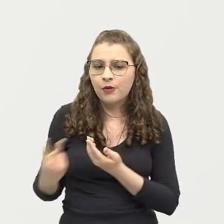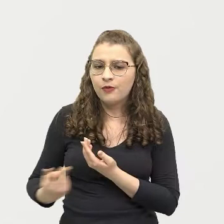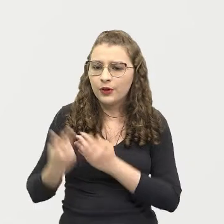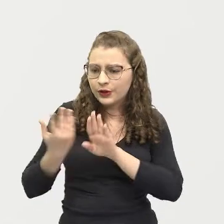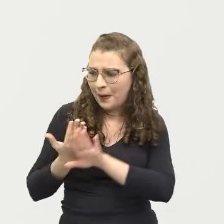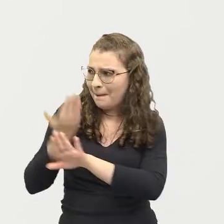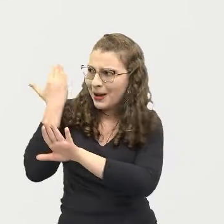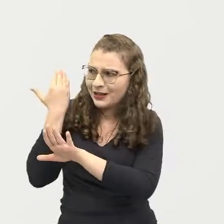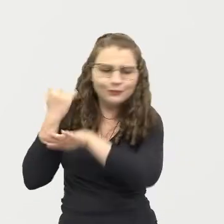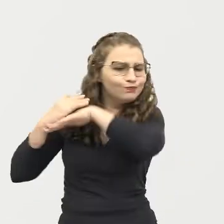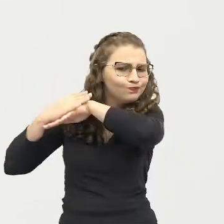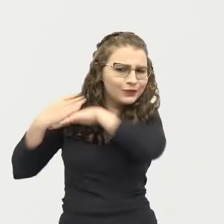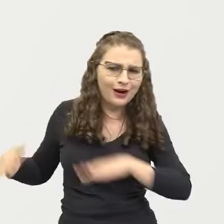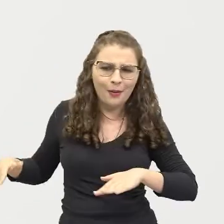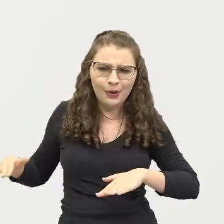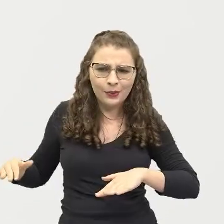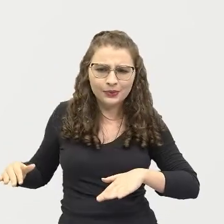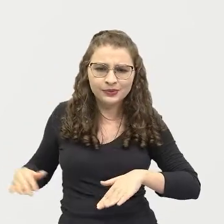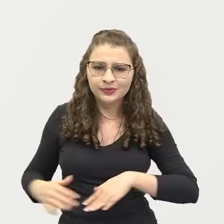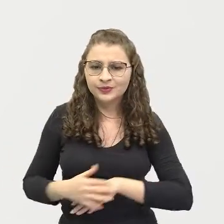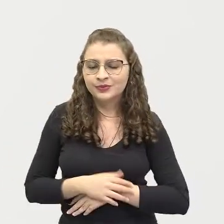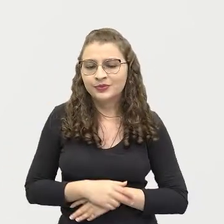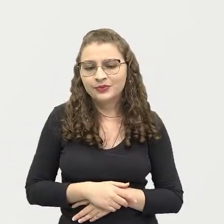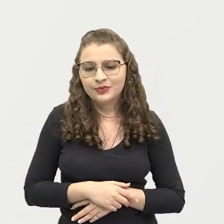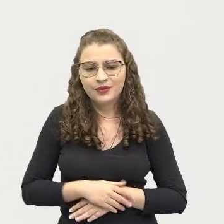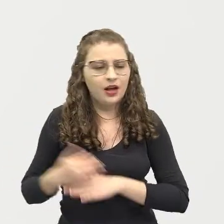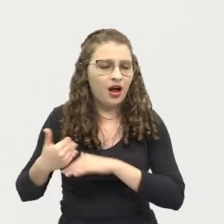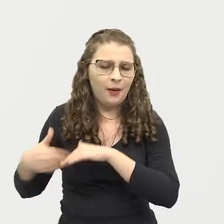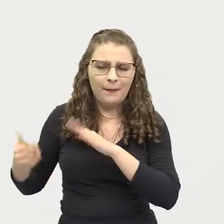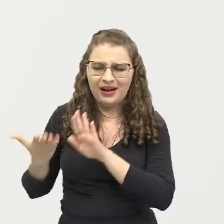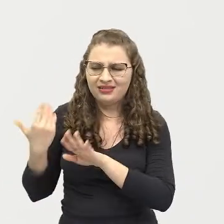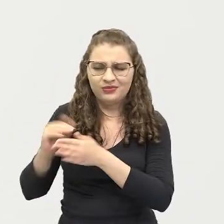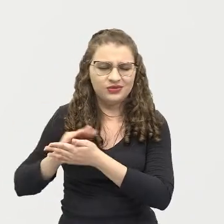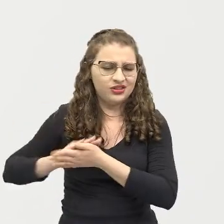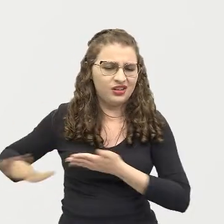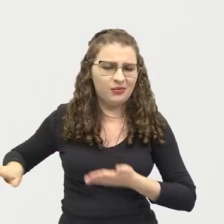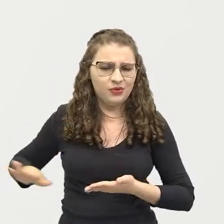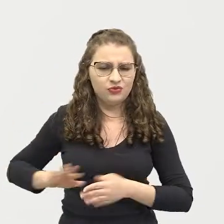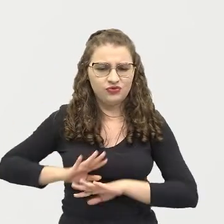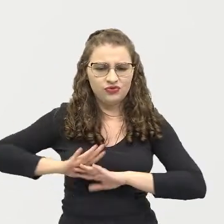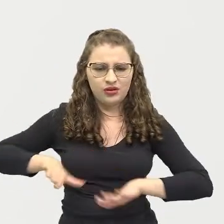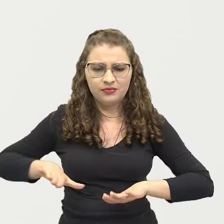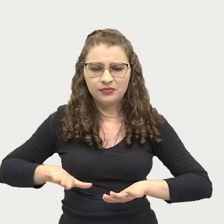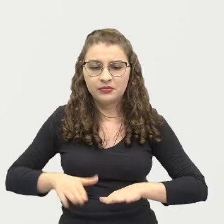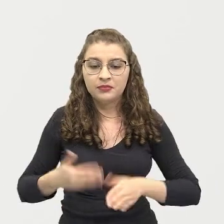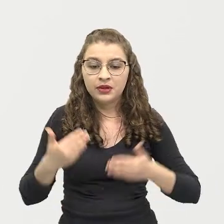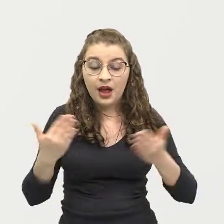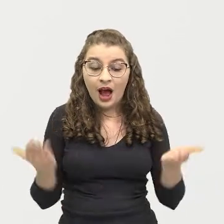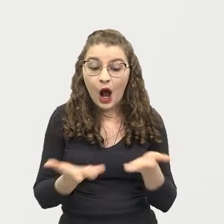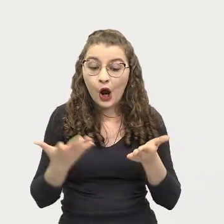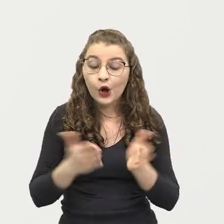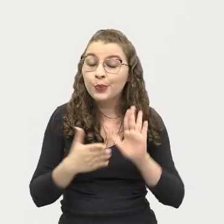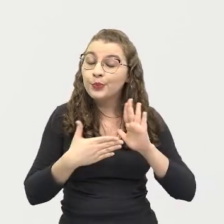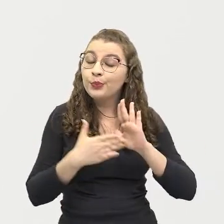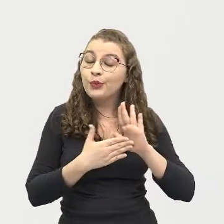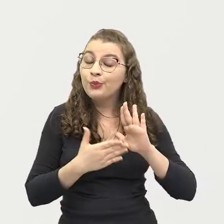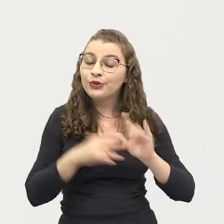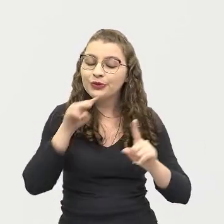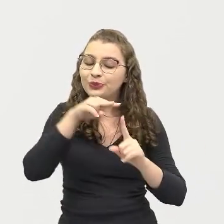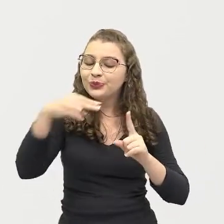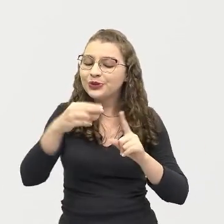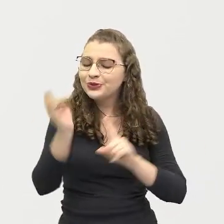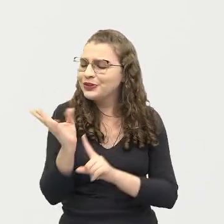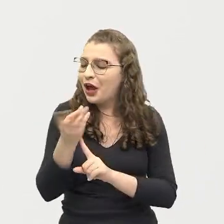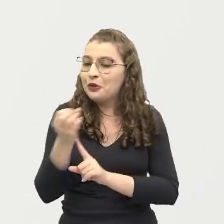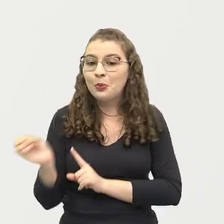do passado, olha aí, sempre essa ideia de destruição, de rompimento com o passado, para propor um novo olhar para a